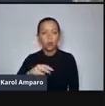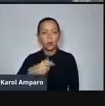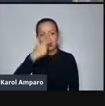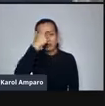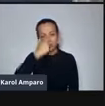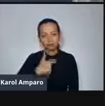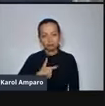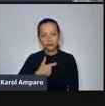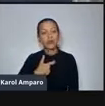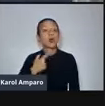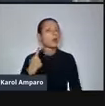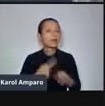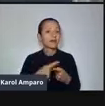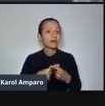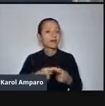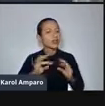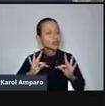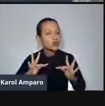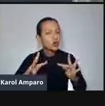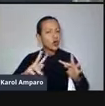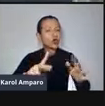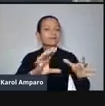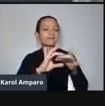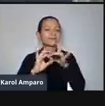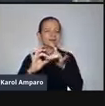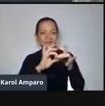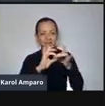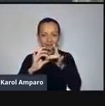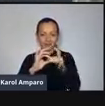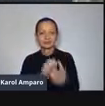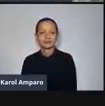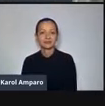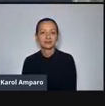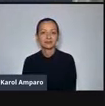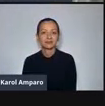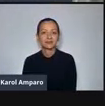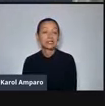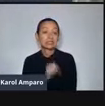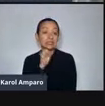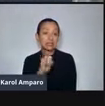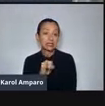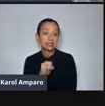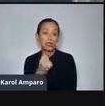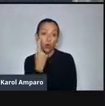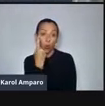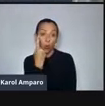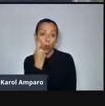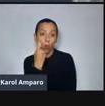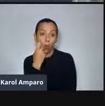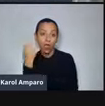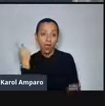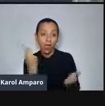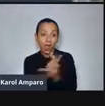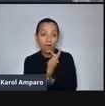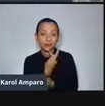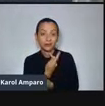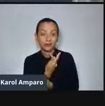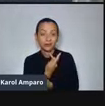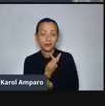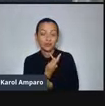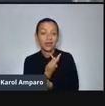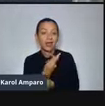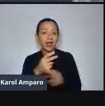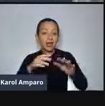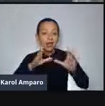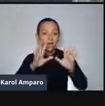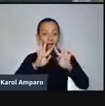sentadinho aqui. E se realmente uma dessas crianças tivesse feito alguma coisa errada, ele seria colocado no meio da roda,